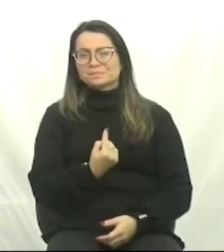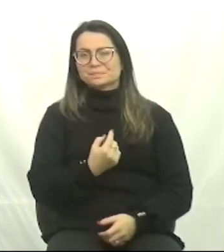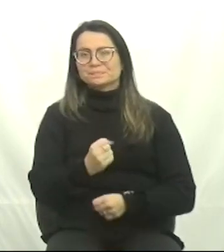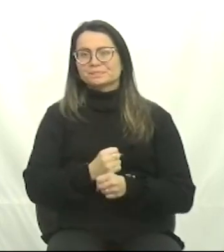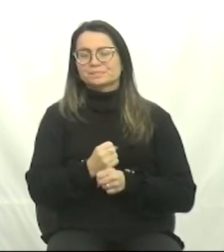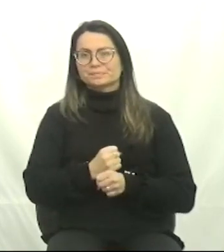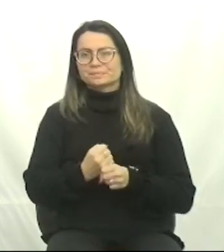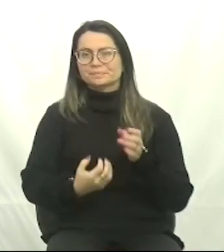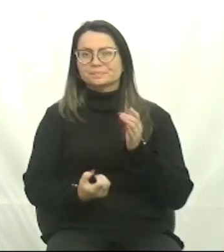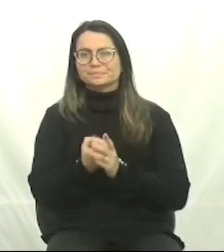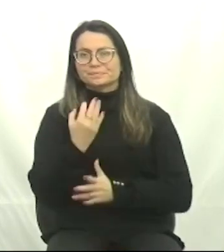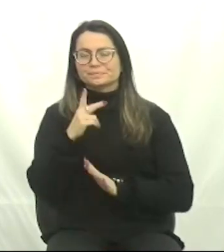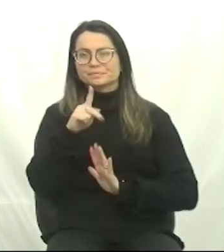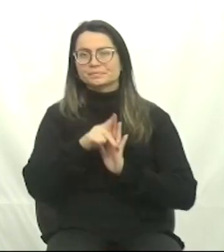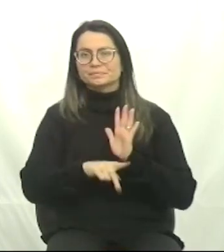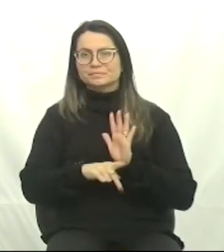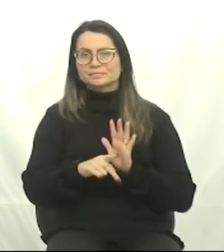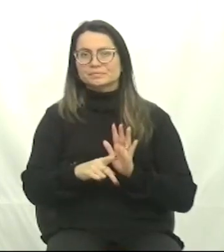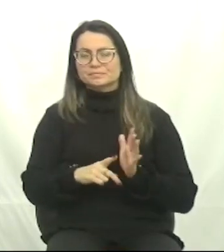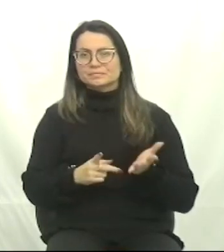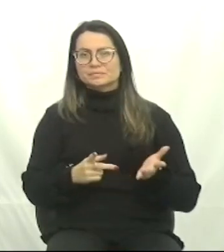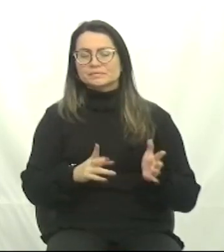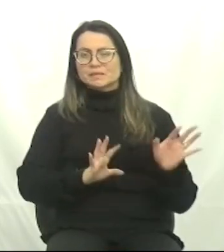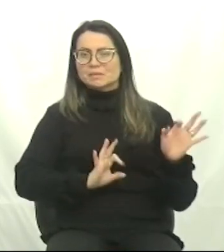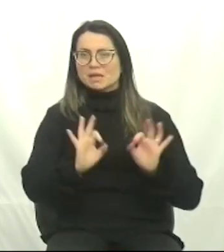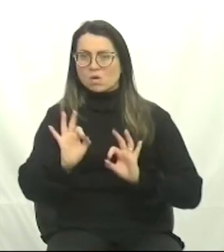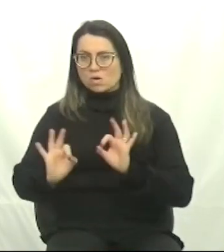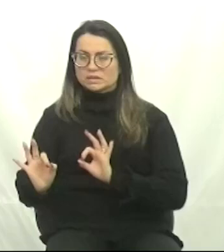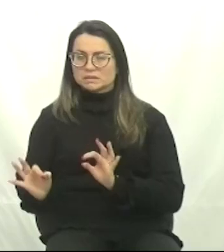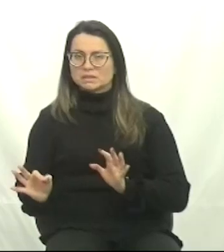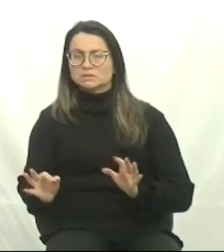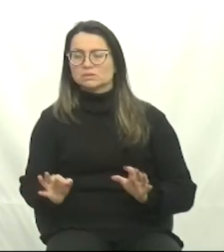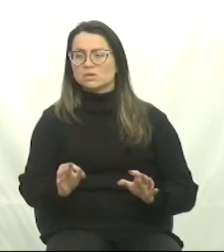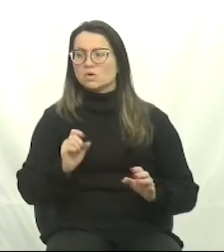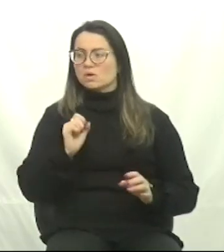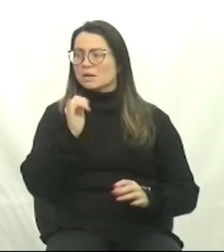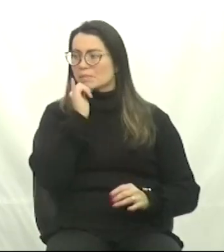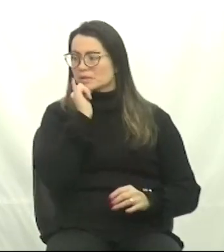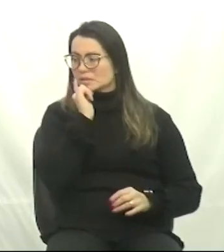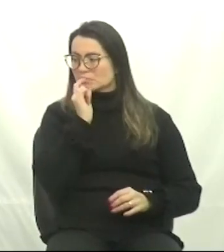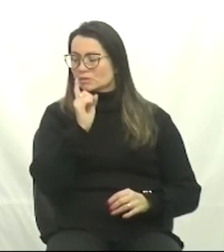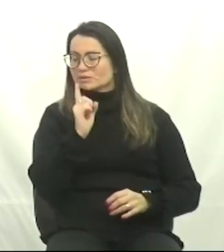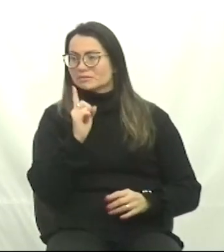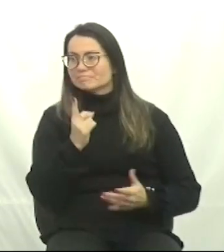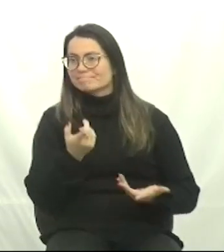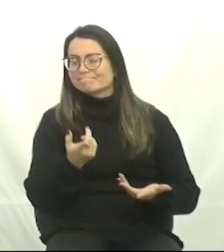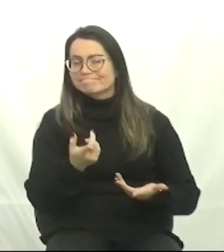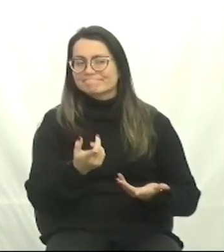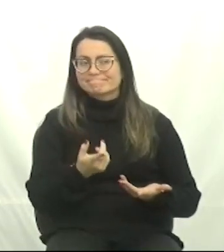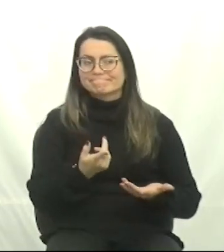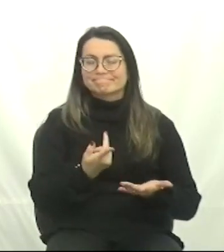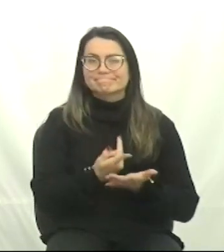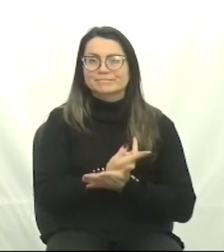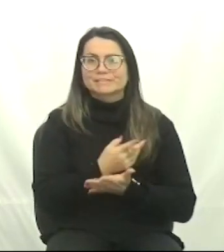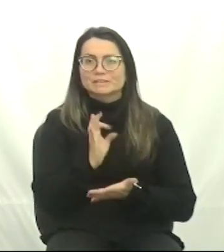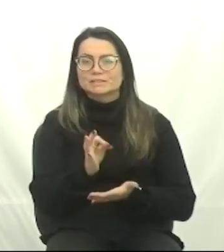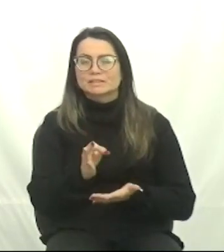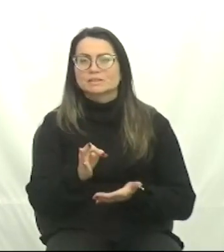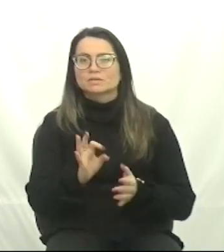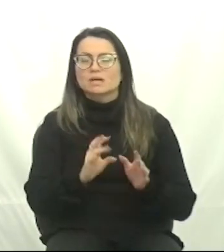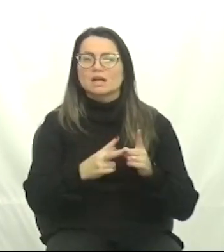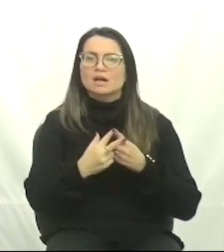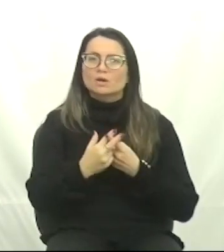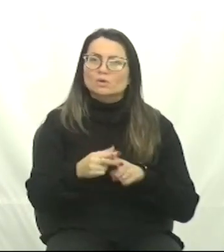programa dessa magnitude, ele é para ser ajustado. O que não deu certo, continuar no próximo ano e fazer esses ajustes